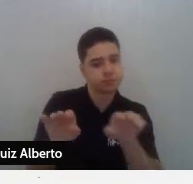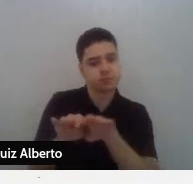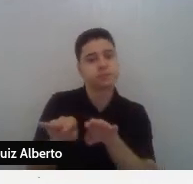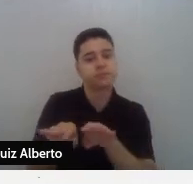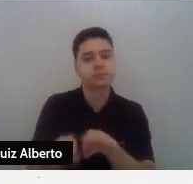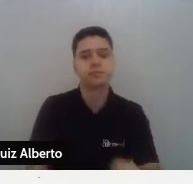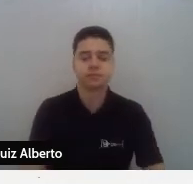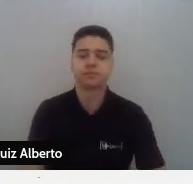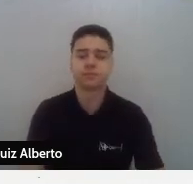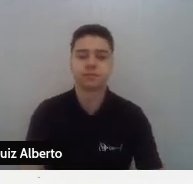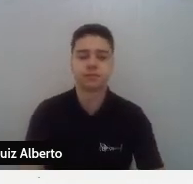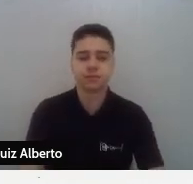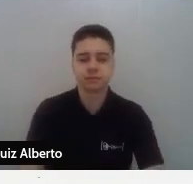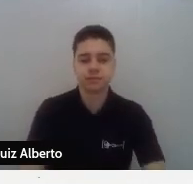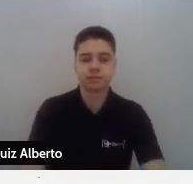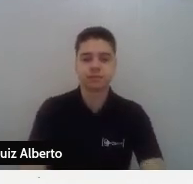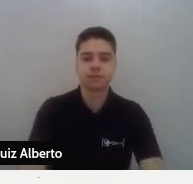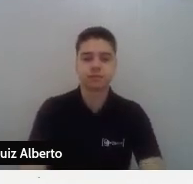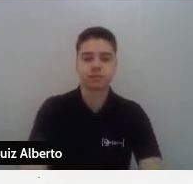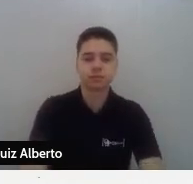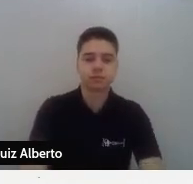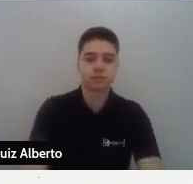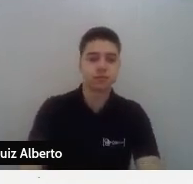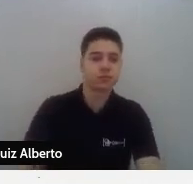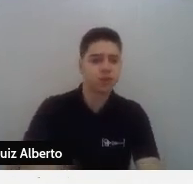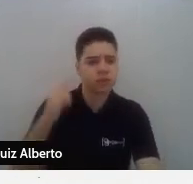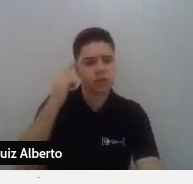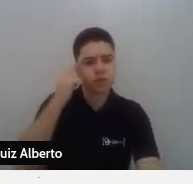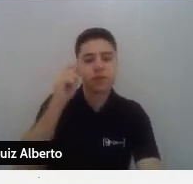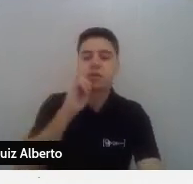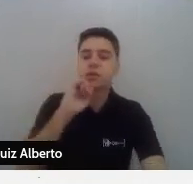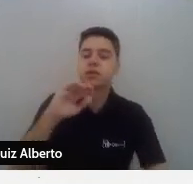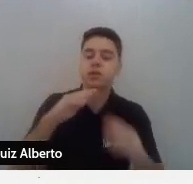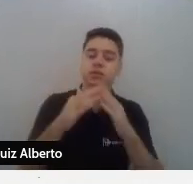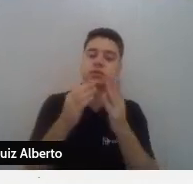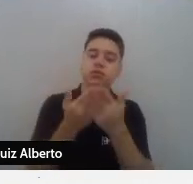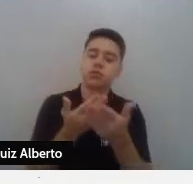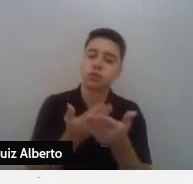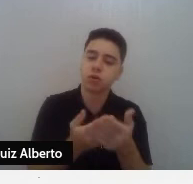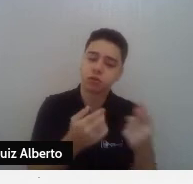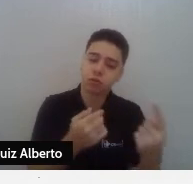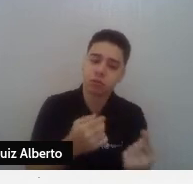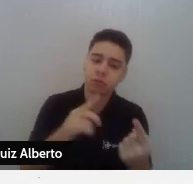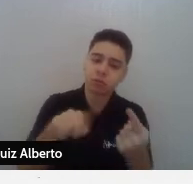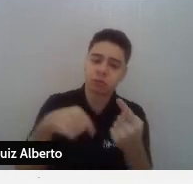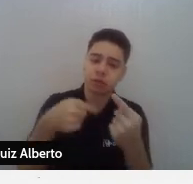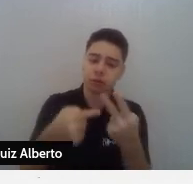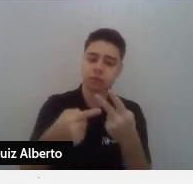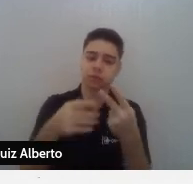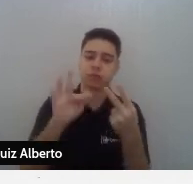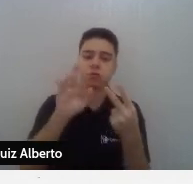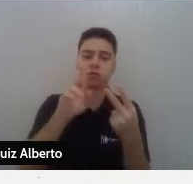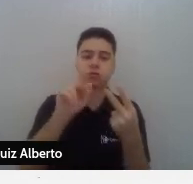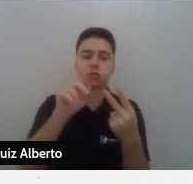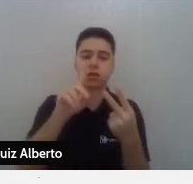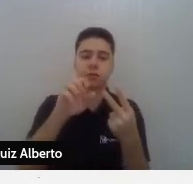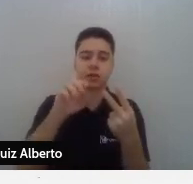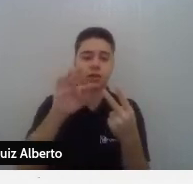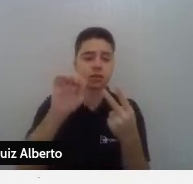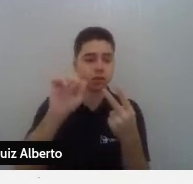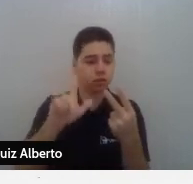Bom, pensando também tanto no Fundamental 1 e no Fundamental 2, dependendo